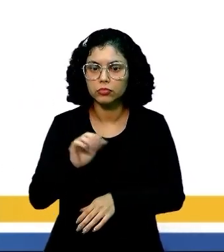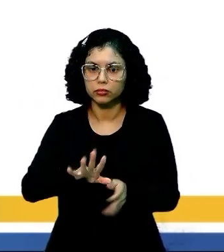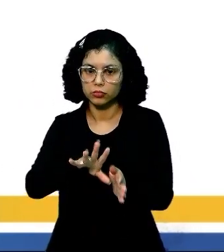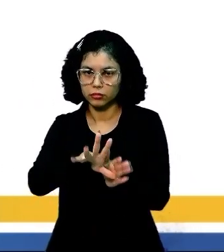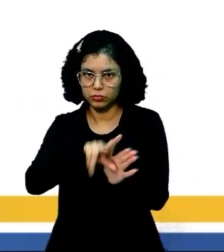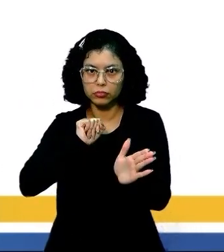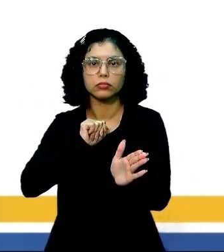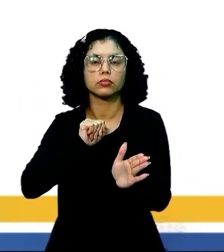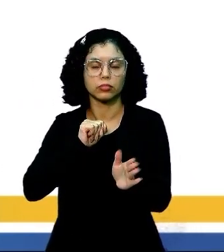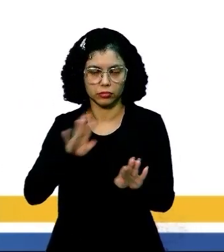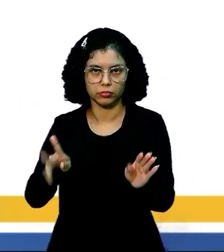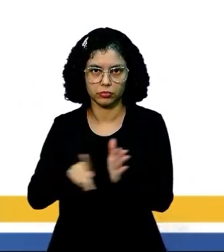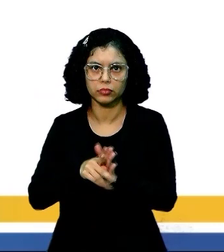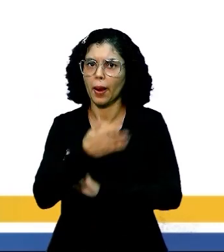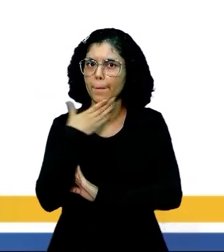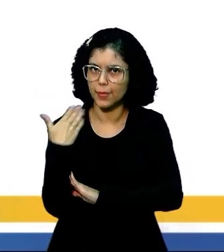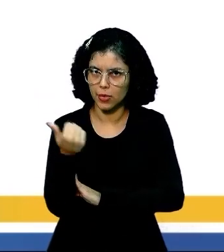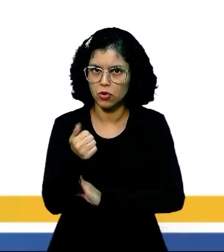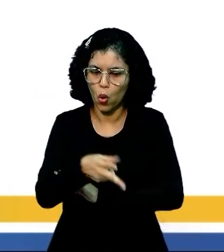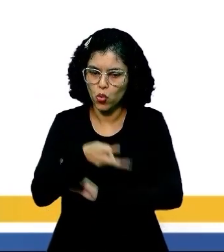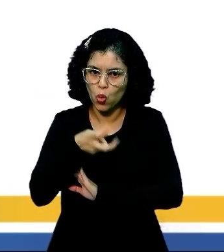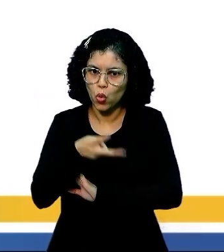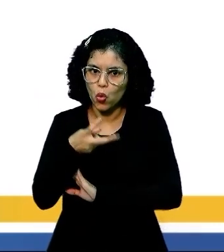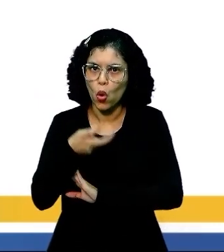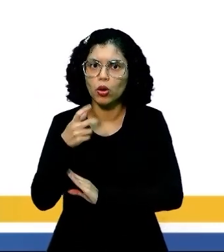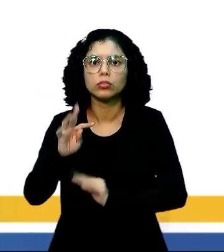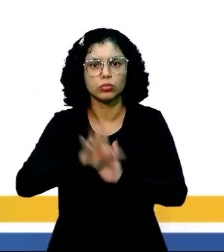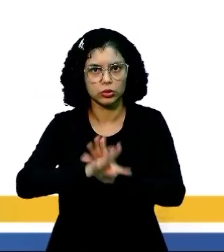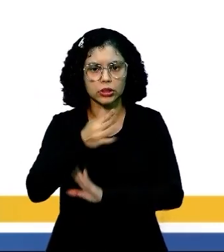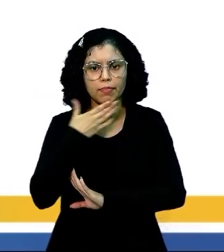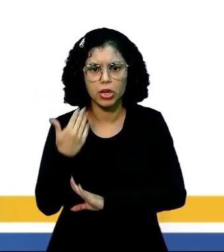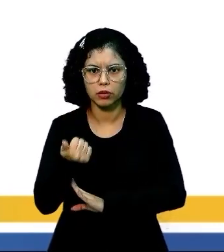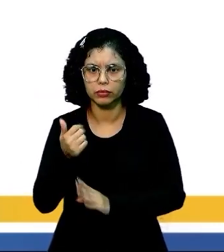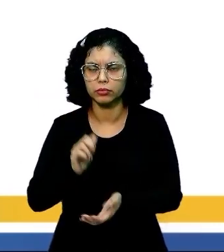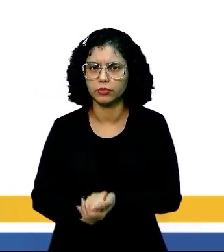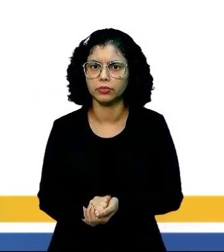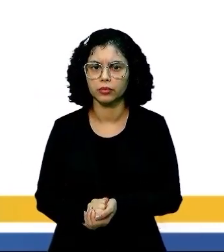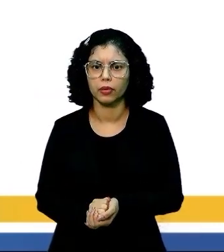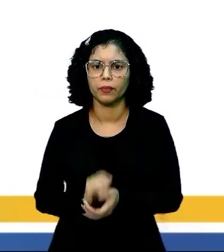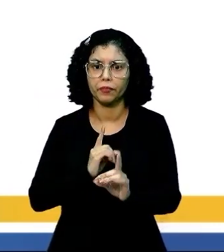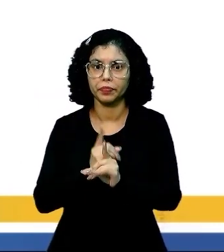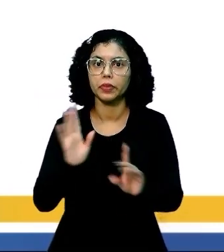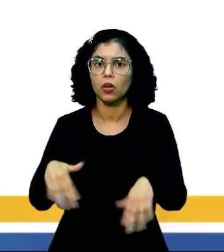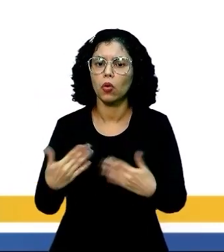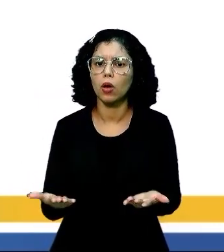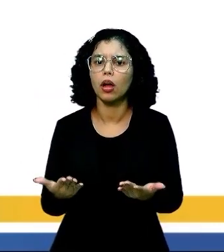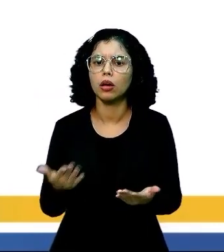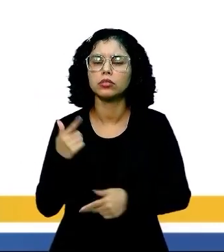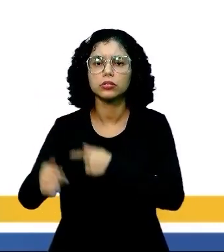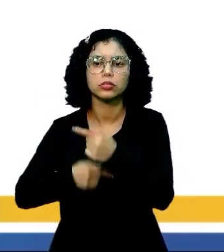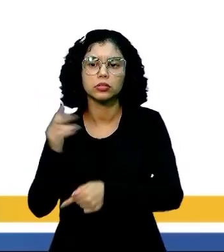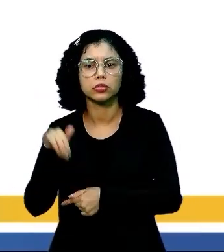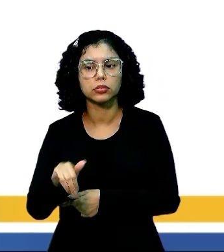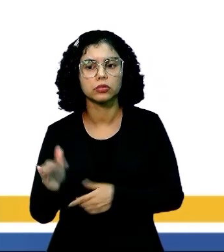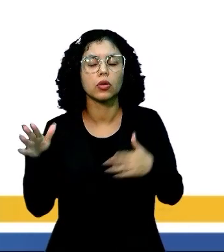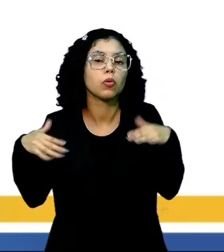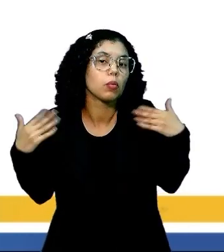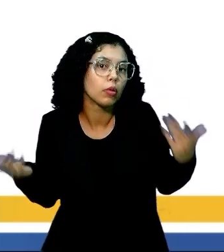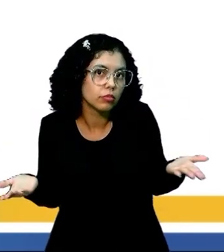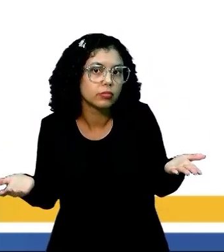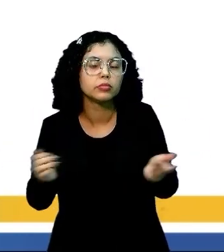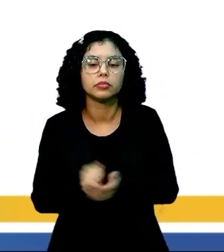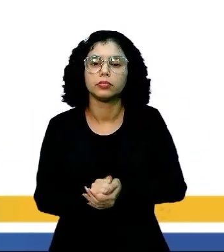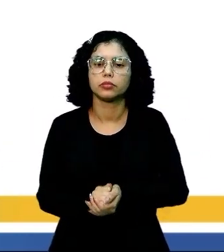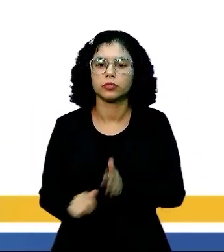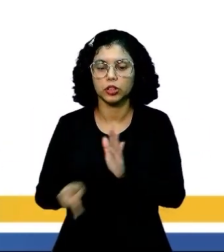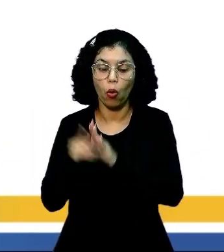dele, né? Fica mais fácil quando eu chego aqui, ó, eu já sei o que. Eu tenho que encontrar qual é o desejo da geração Y dentro do texto. Então eu já vou